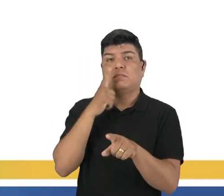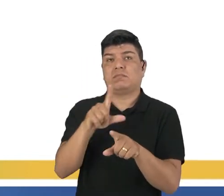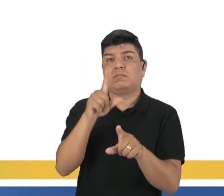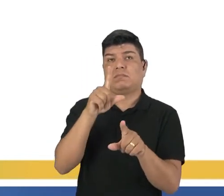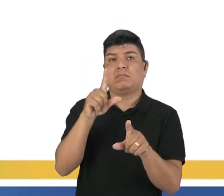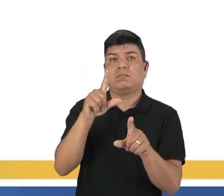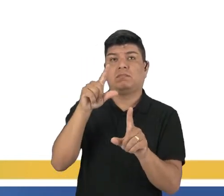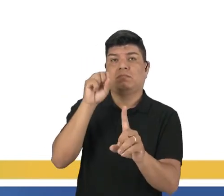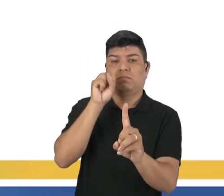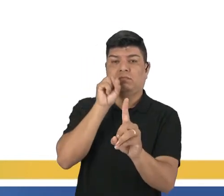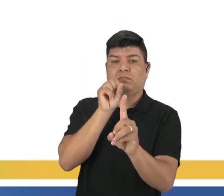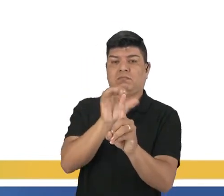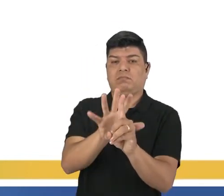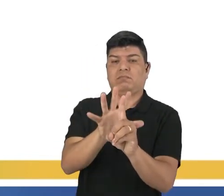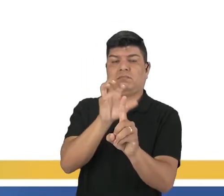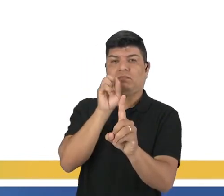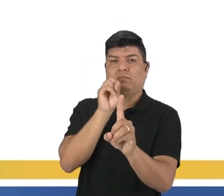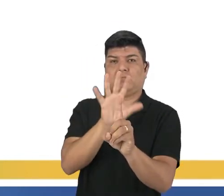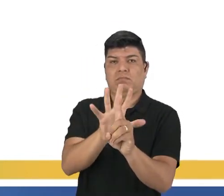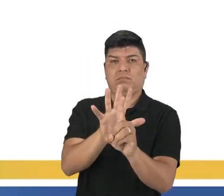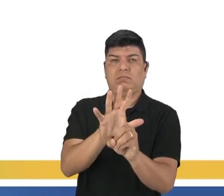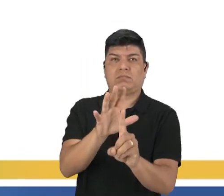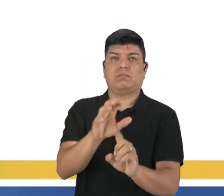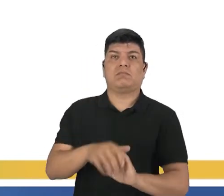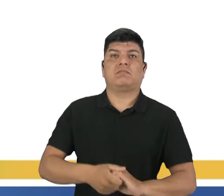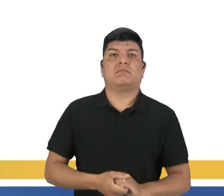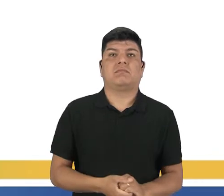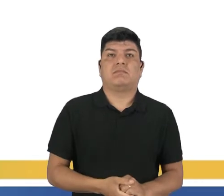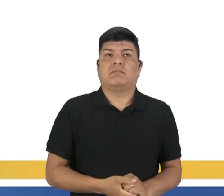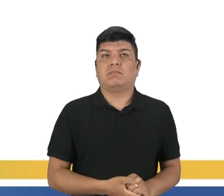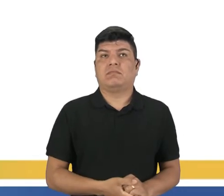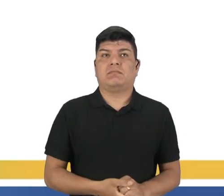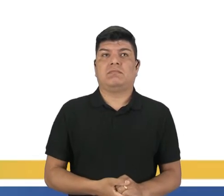ver o efeito que a luz está trazendo, tá bom?